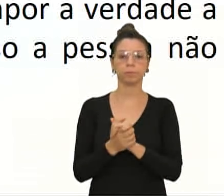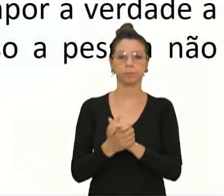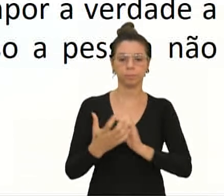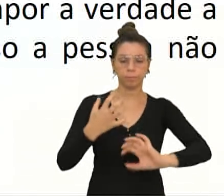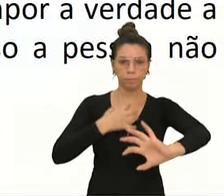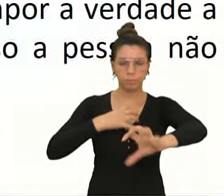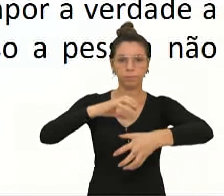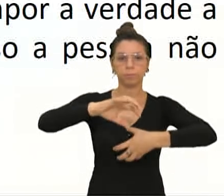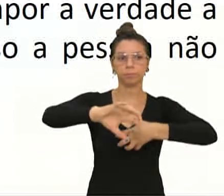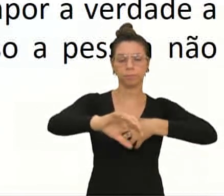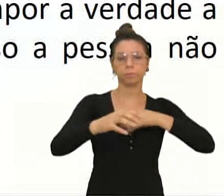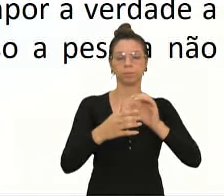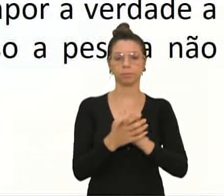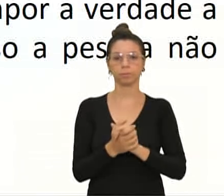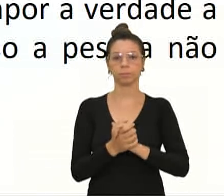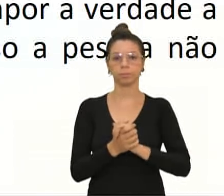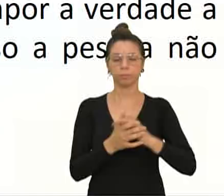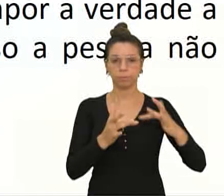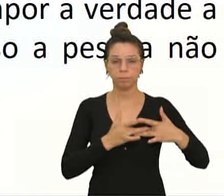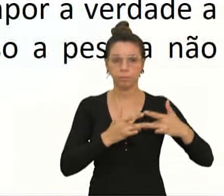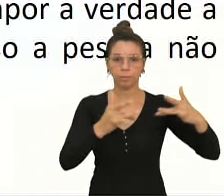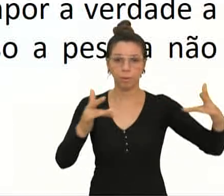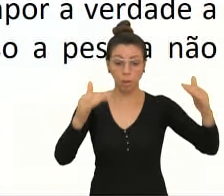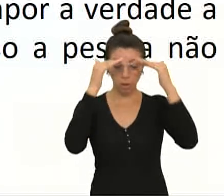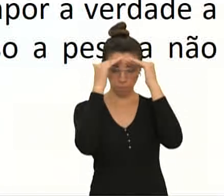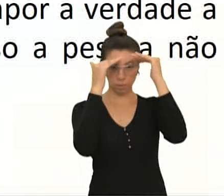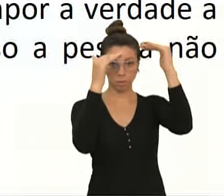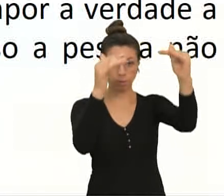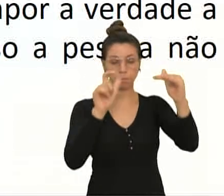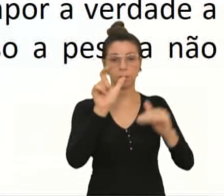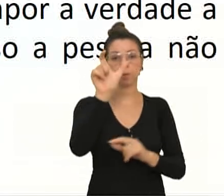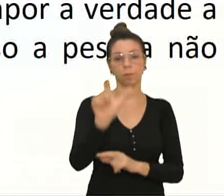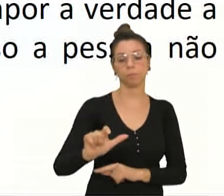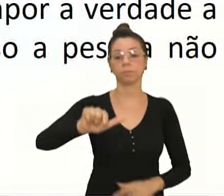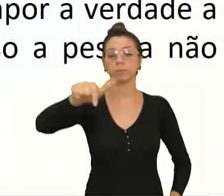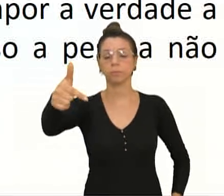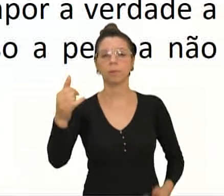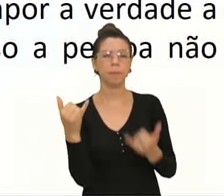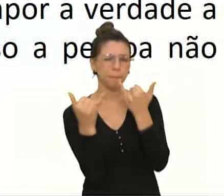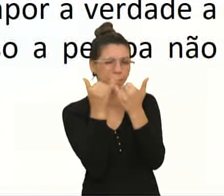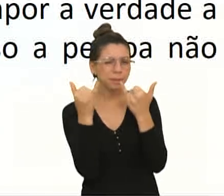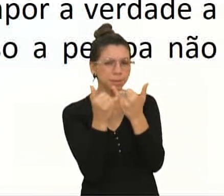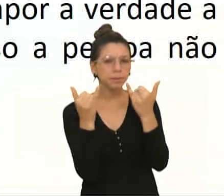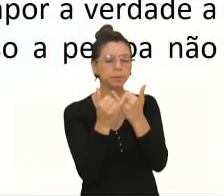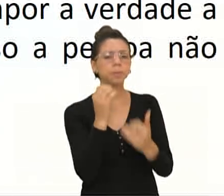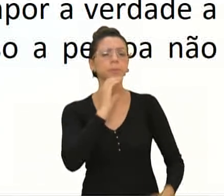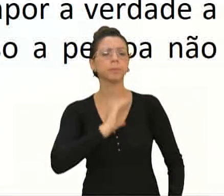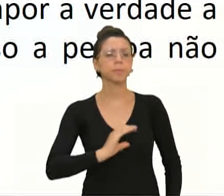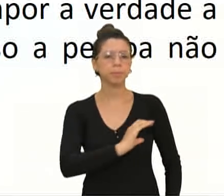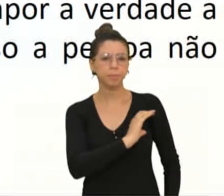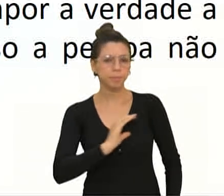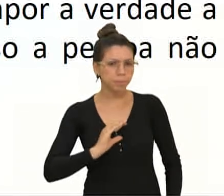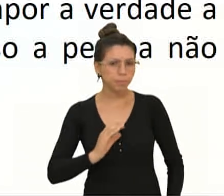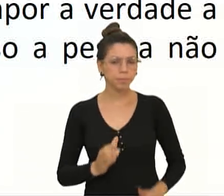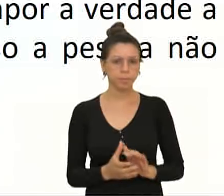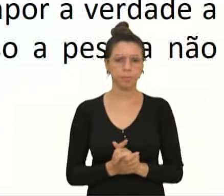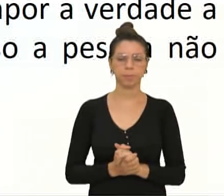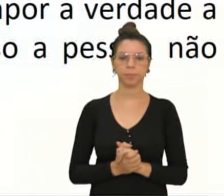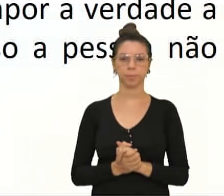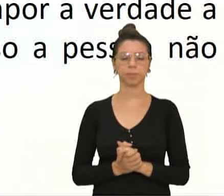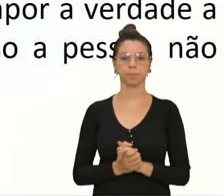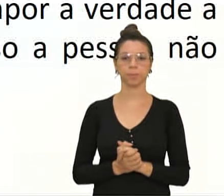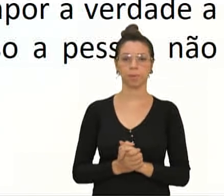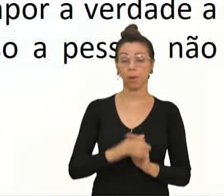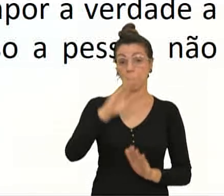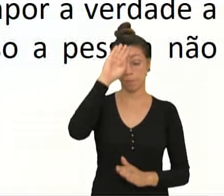fraternidade, caridade e respeito ao próximo. Muito parecido com o cristianismo nesse sentido. Tá? Para os